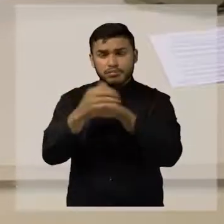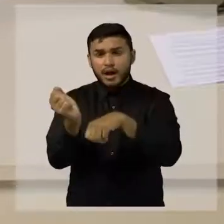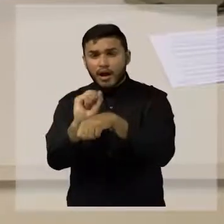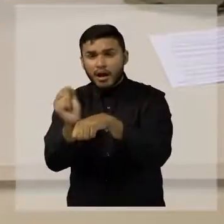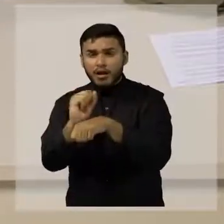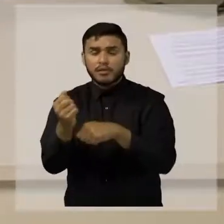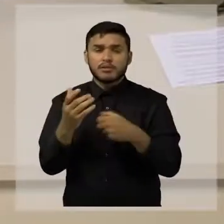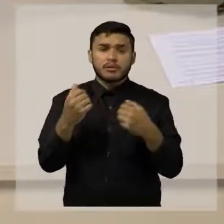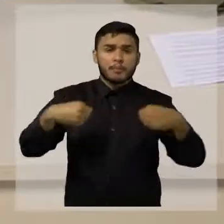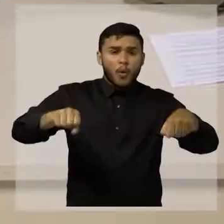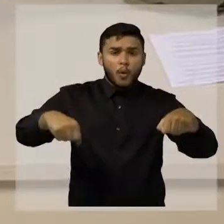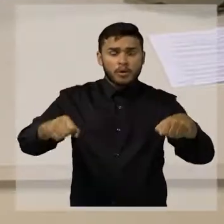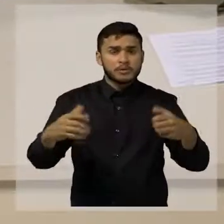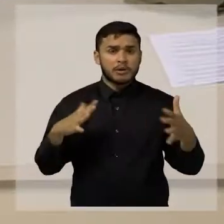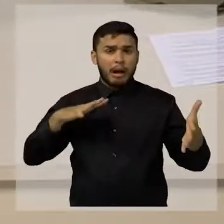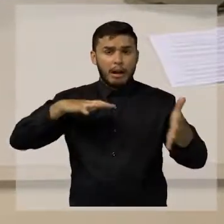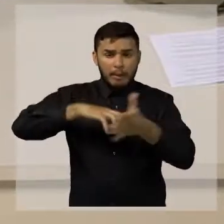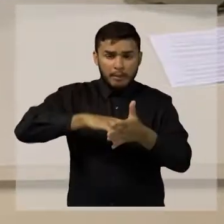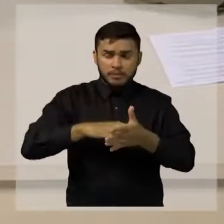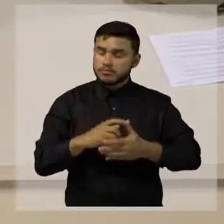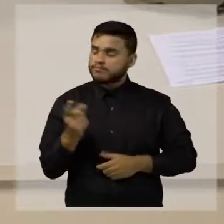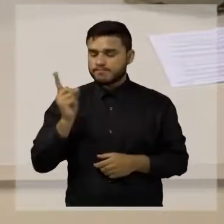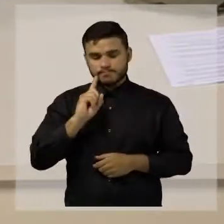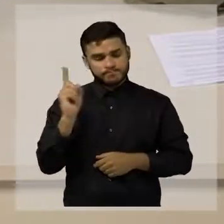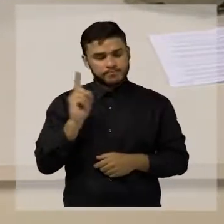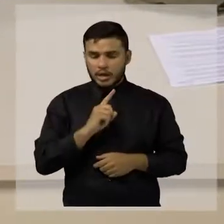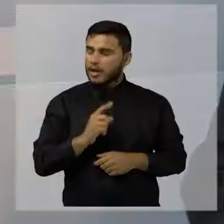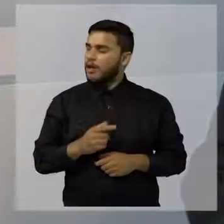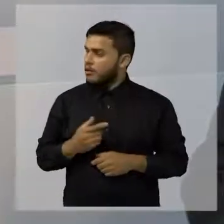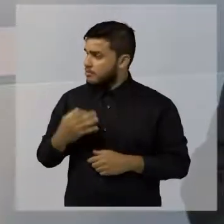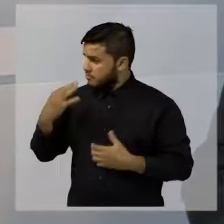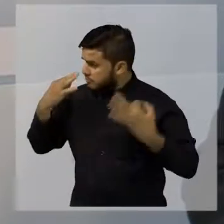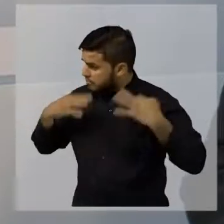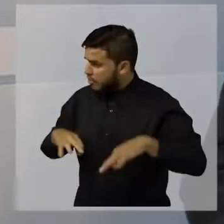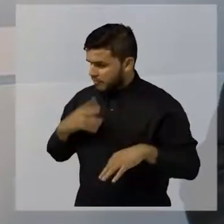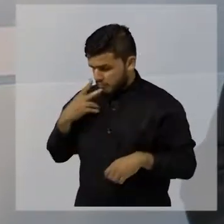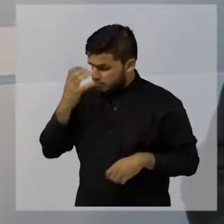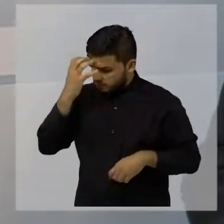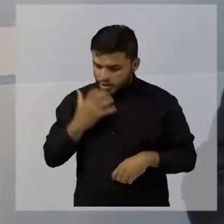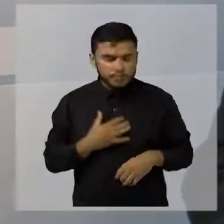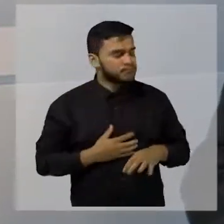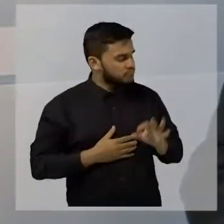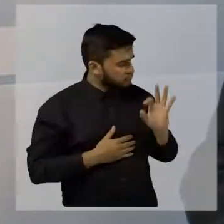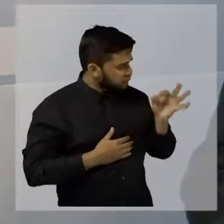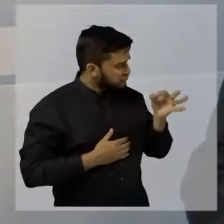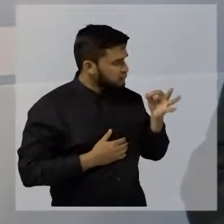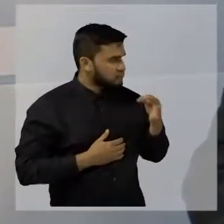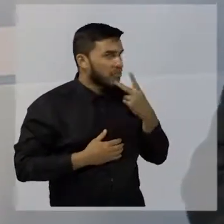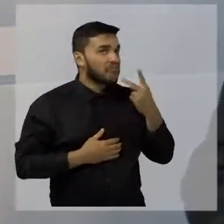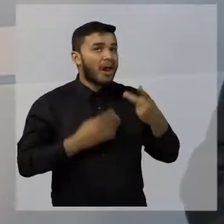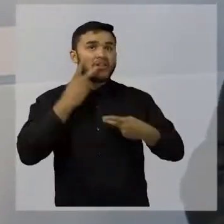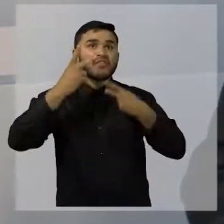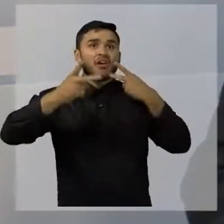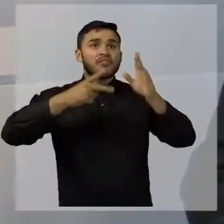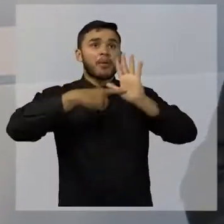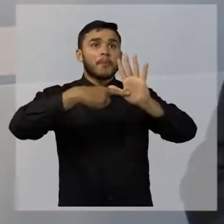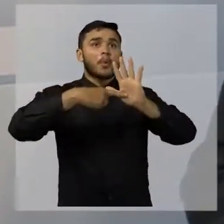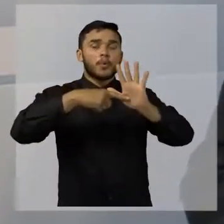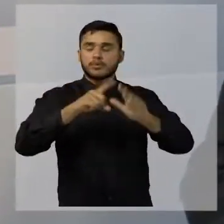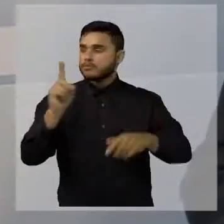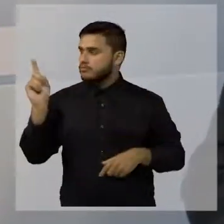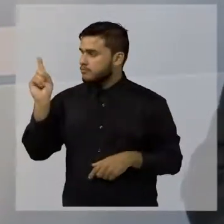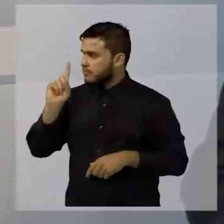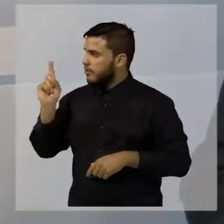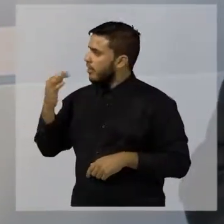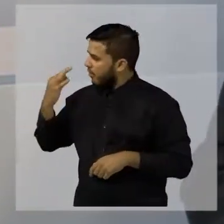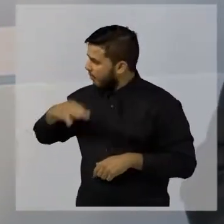tem visto... Não é só retórica, não é só conversa, não é só discurso, não. A gente tem visto, a gente vê o pessoal que anda de